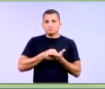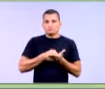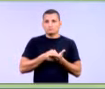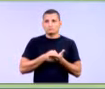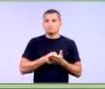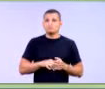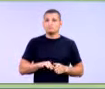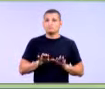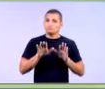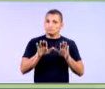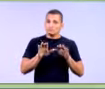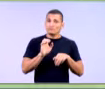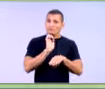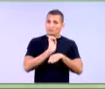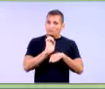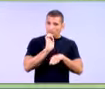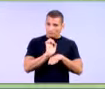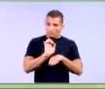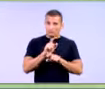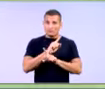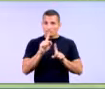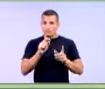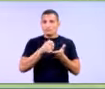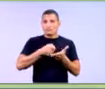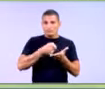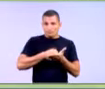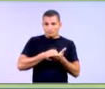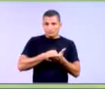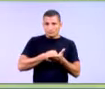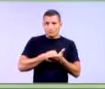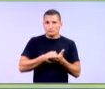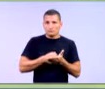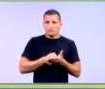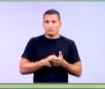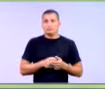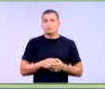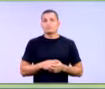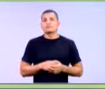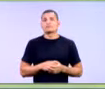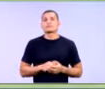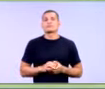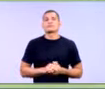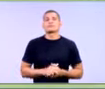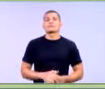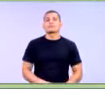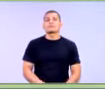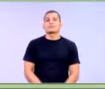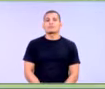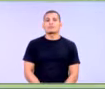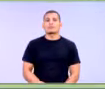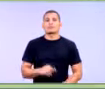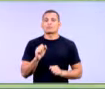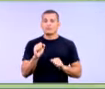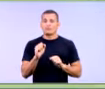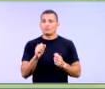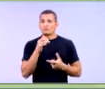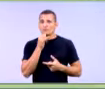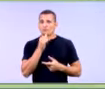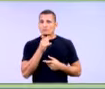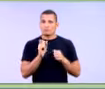Já no estágio não obrigatório, né, que ele pode inclusive concorrer aí em processos